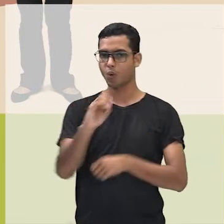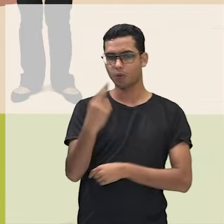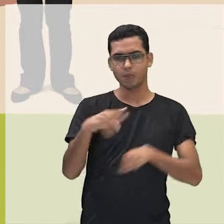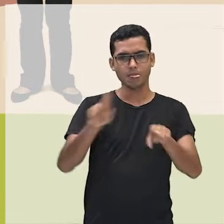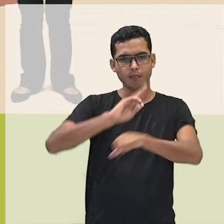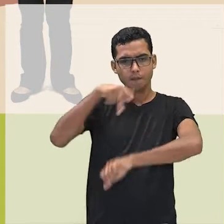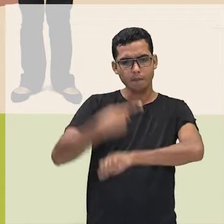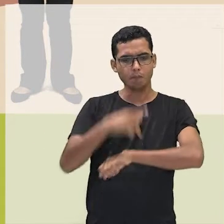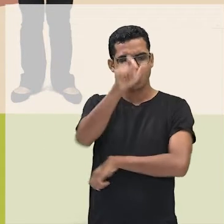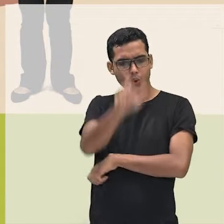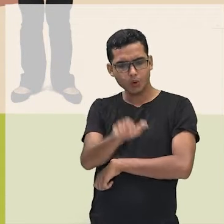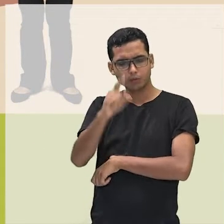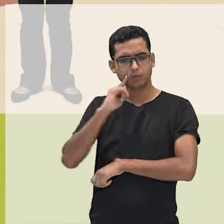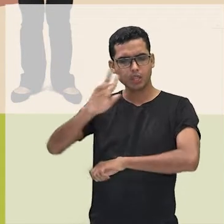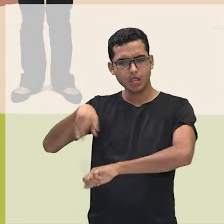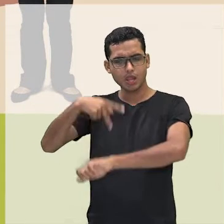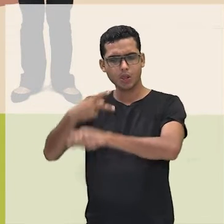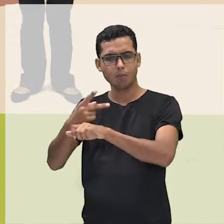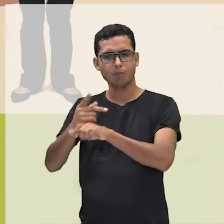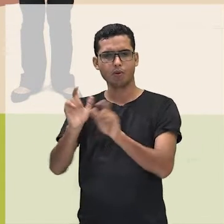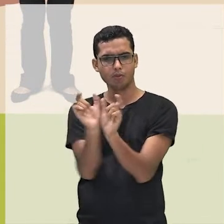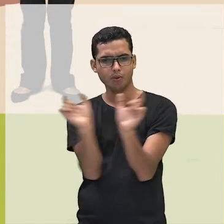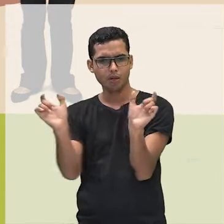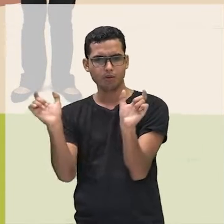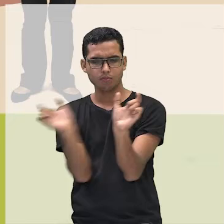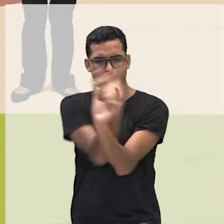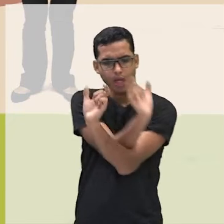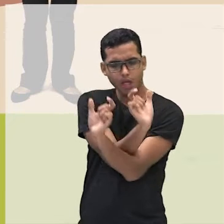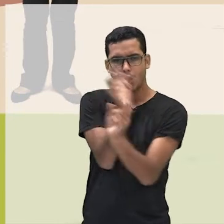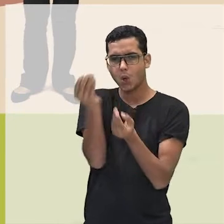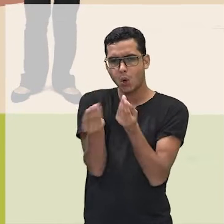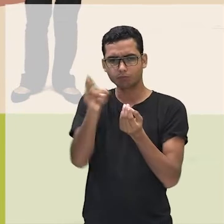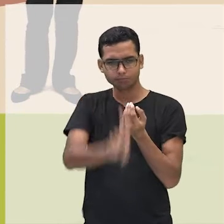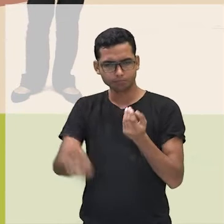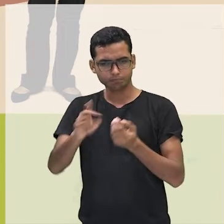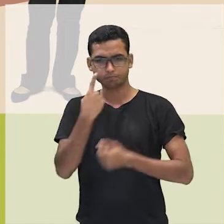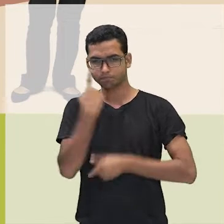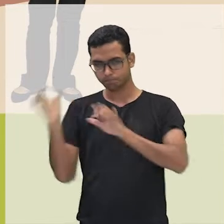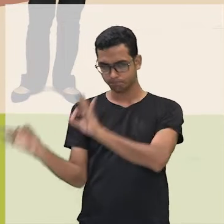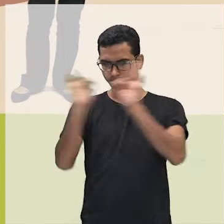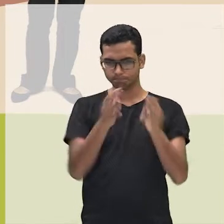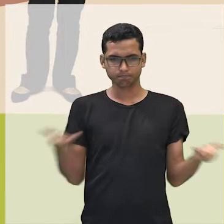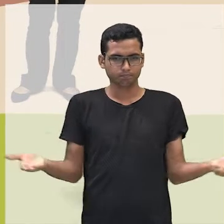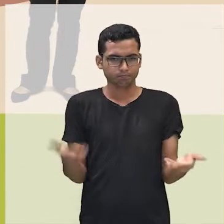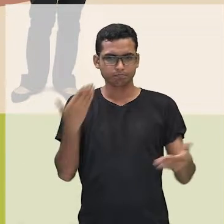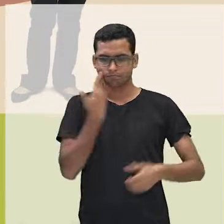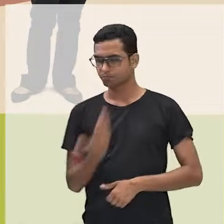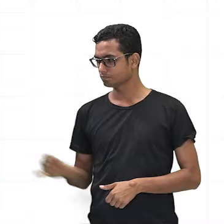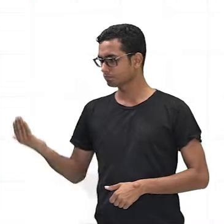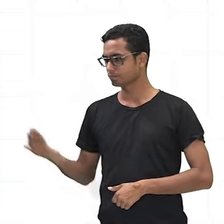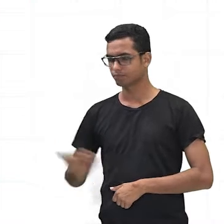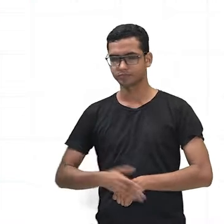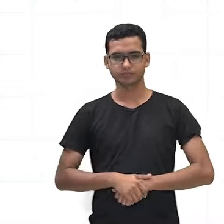do sujeito? Como é que é isso? Como é que eu vou utilizar? Então acompanhe aqui comigo que a gente vai saber um pouquinho mais do uso dele.